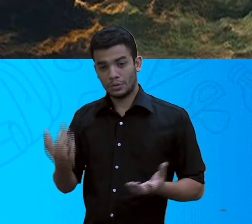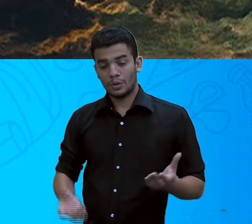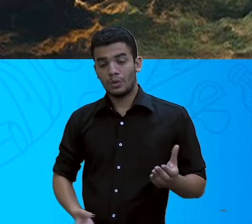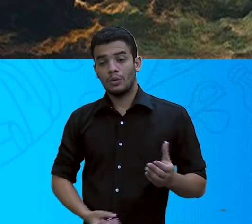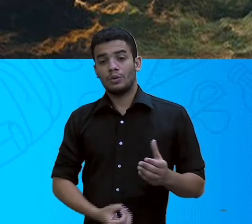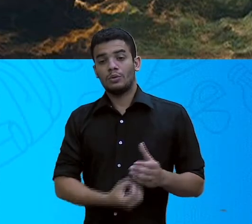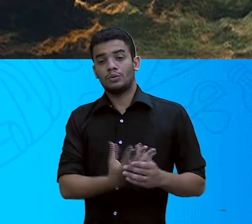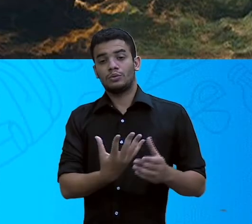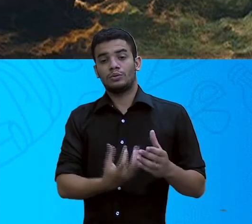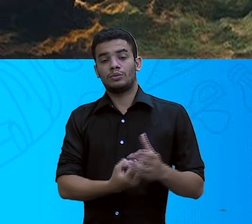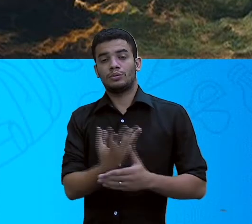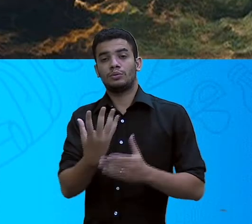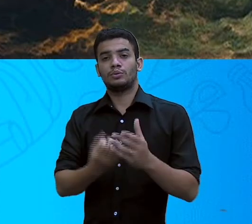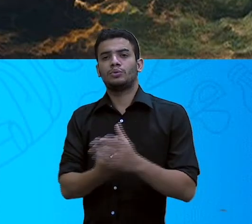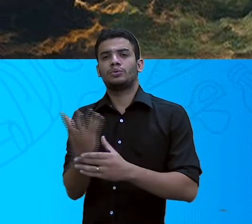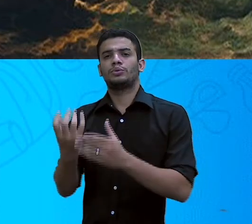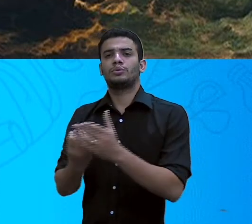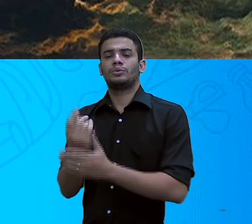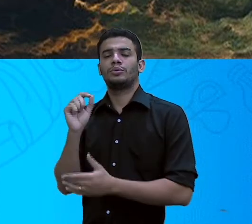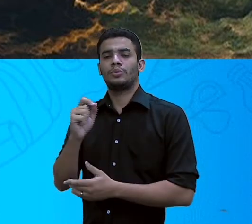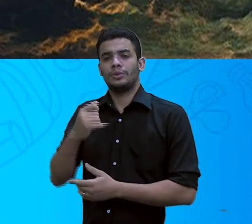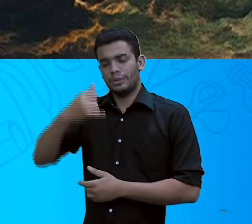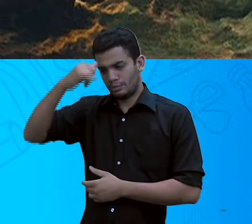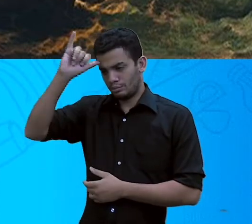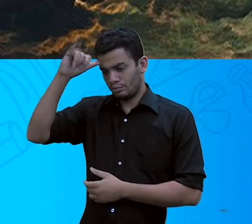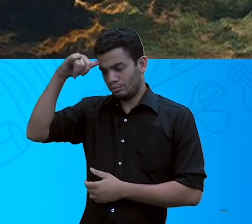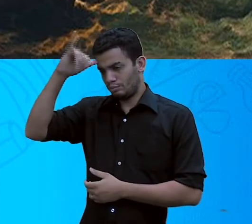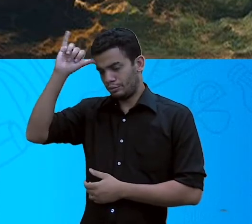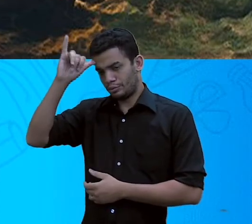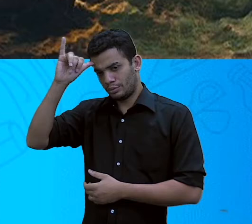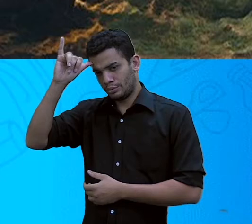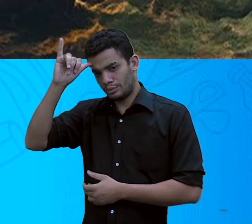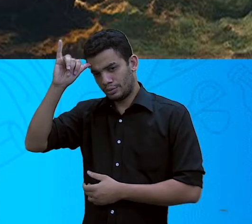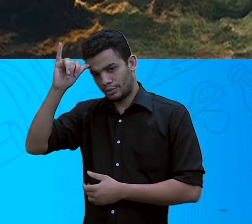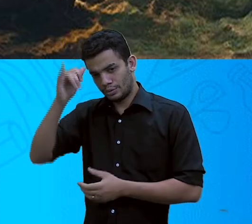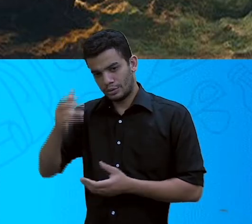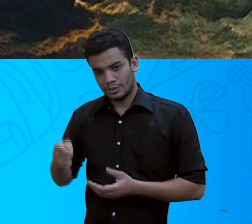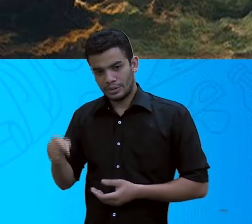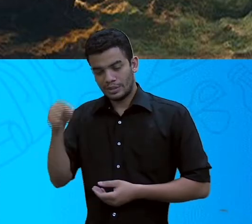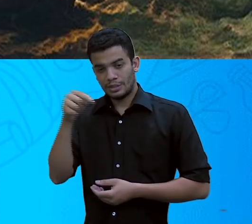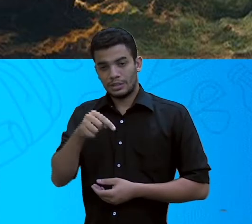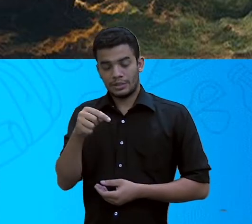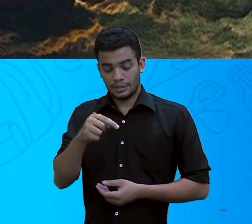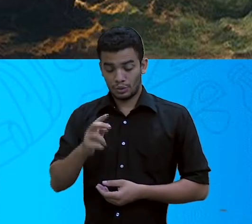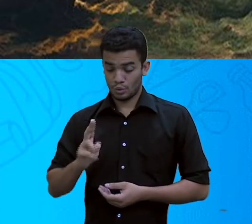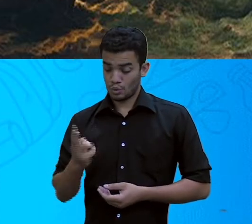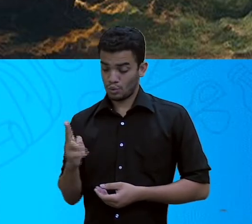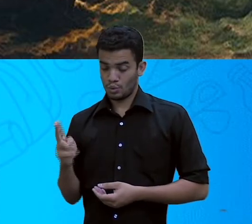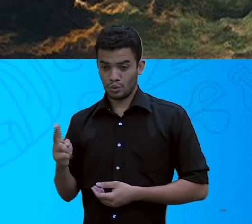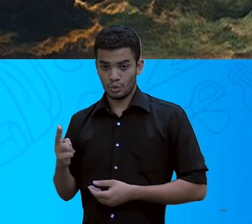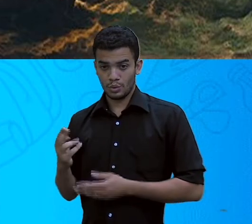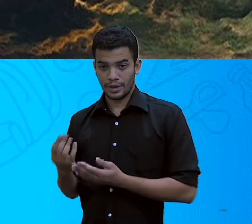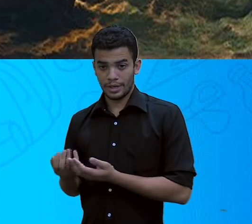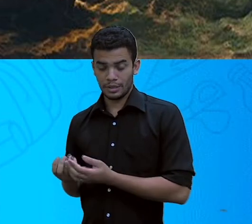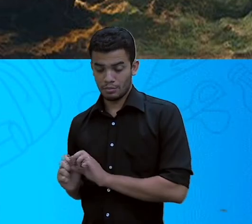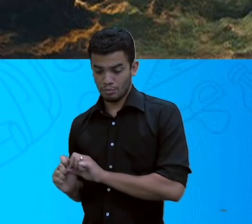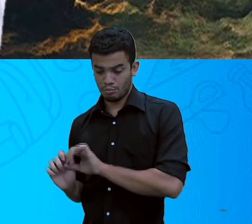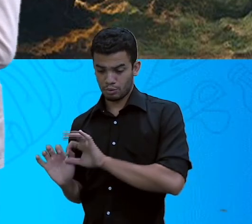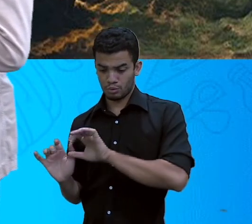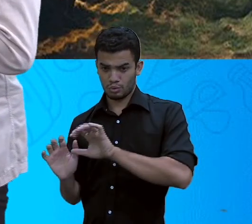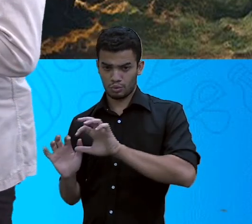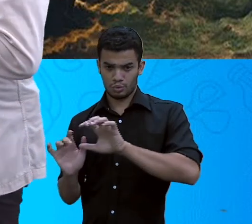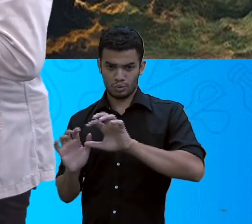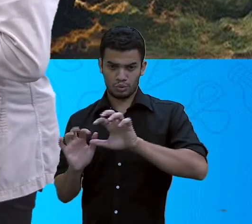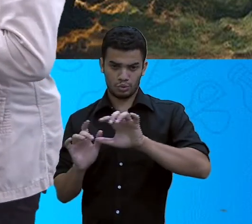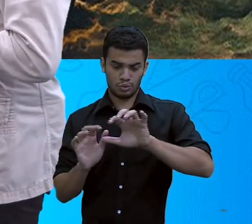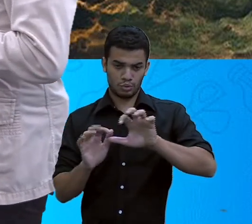da criação dos gados. Então, eles vão sair daqui do Uruguai e vão se estender para o Rio Grande do Sul,